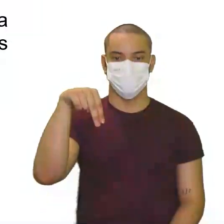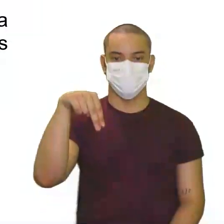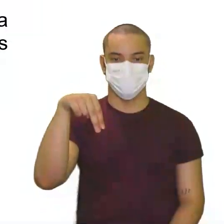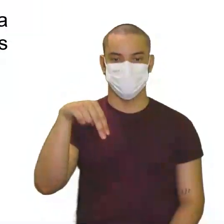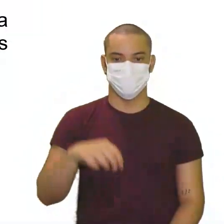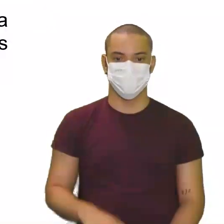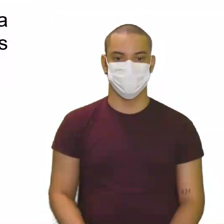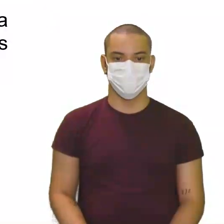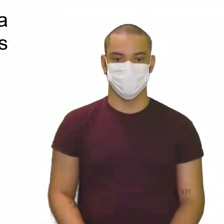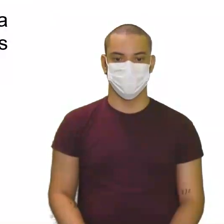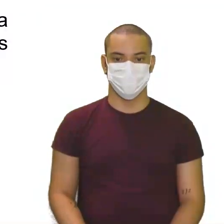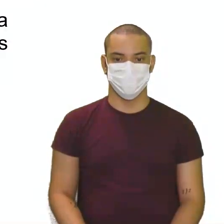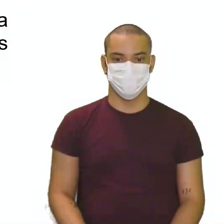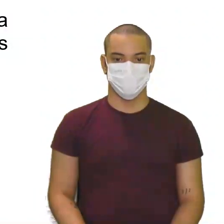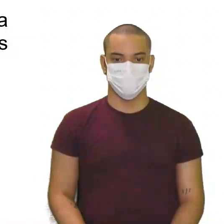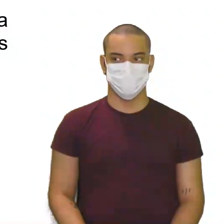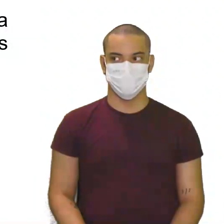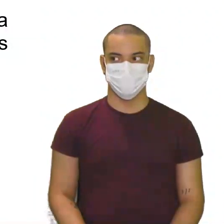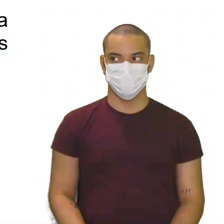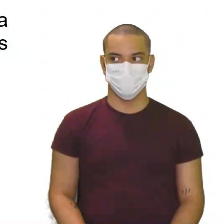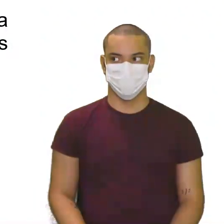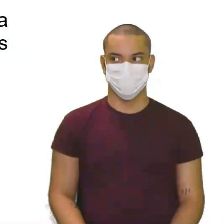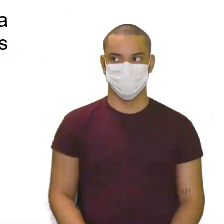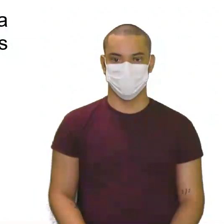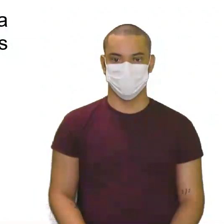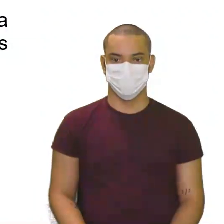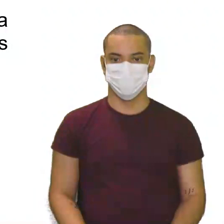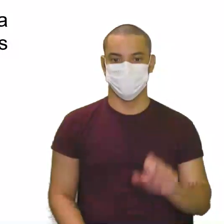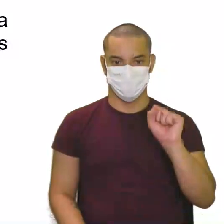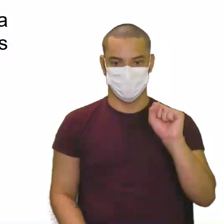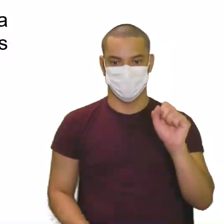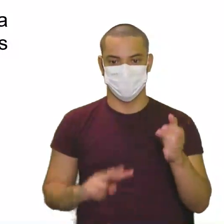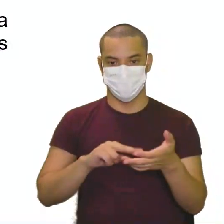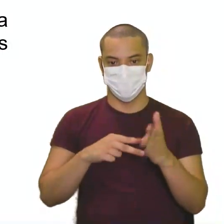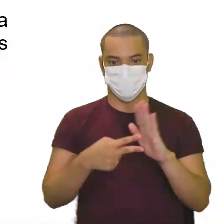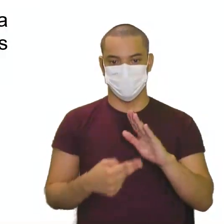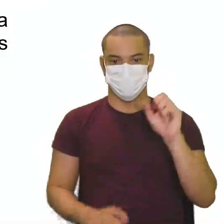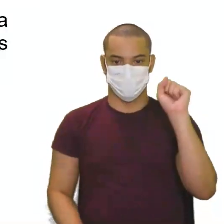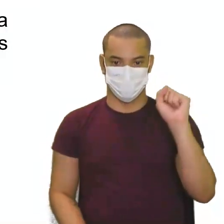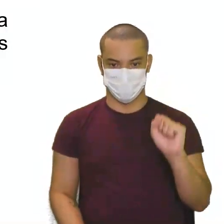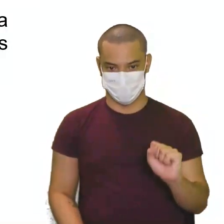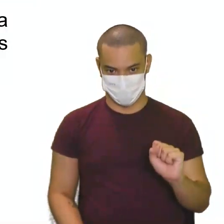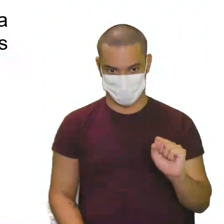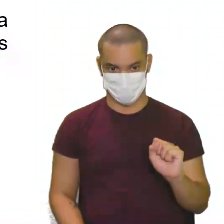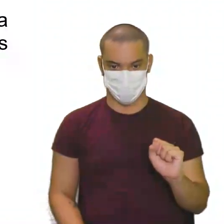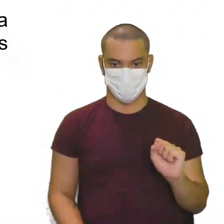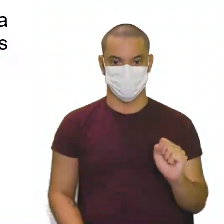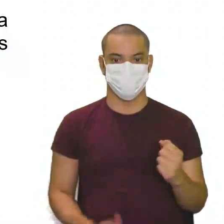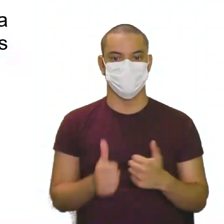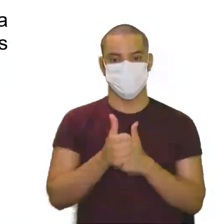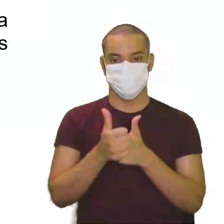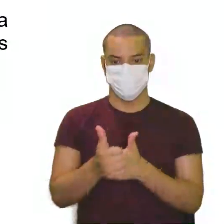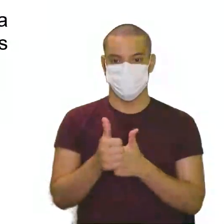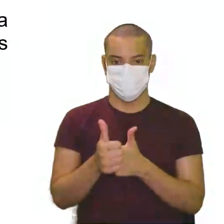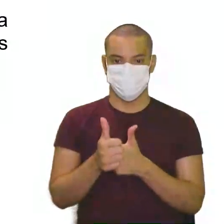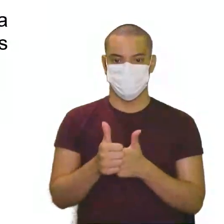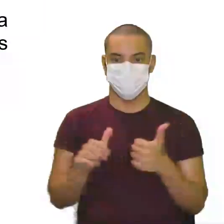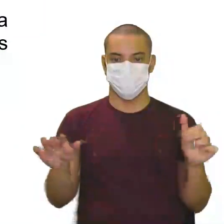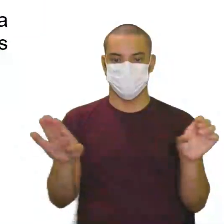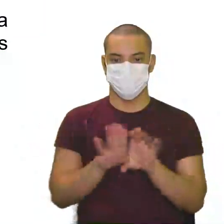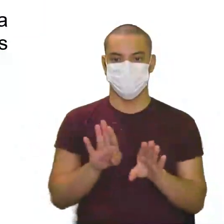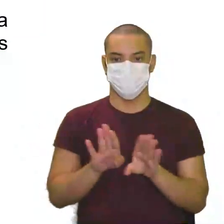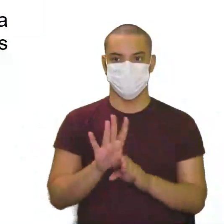a letra N dica Polo Norte e Oeste indica o que Polo Sul a cada uma das Barras